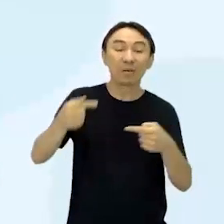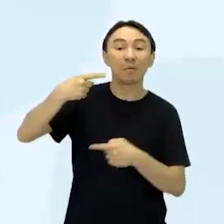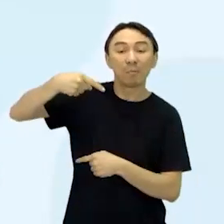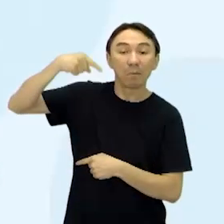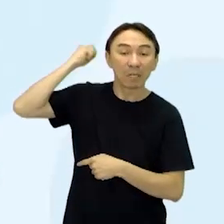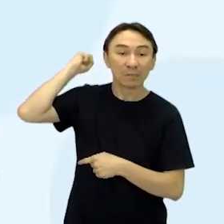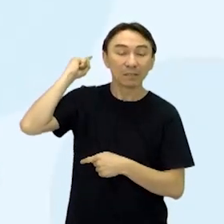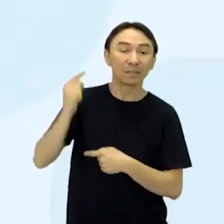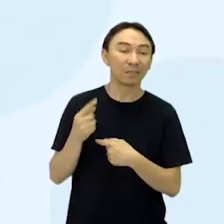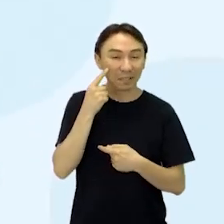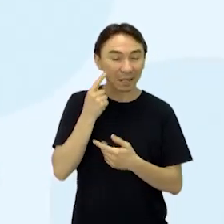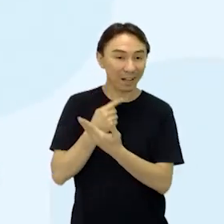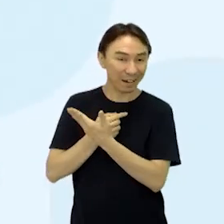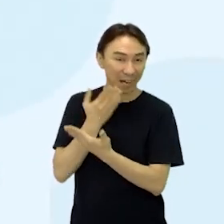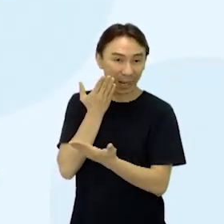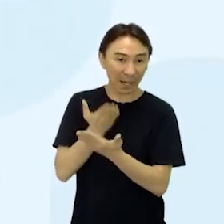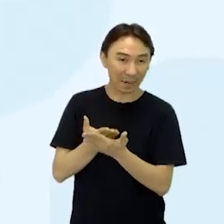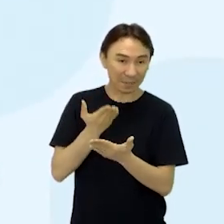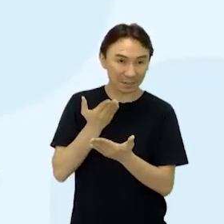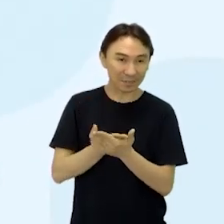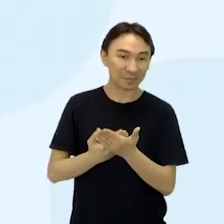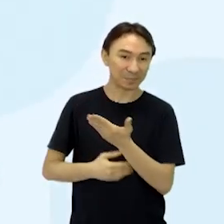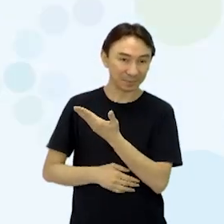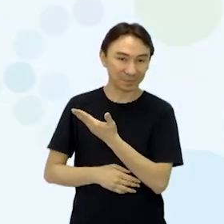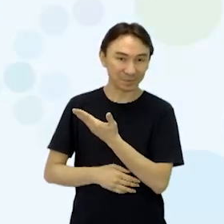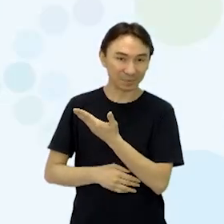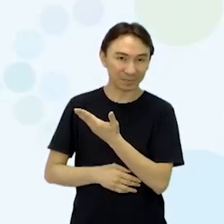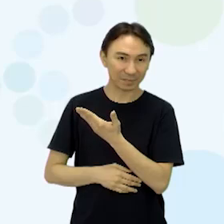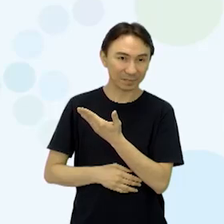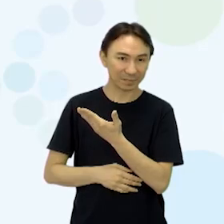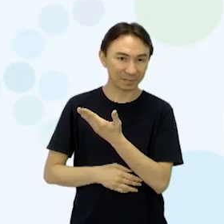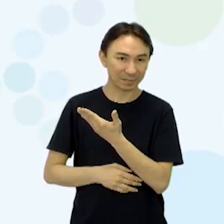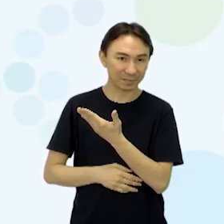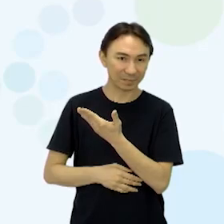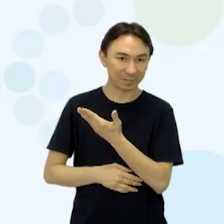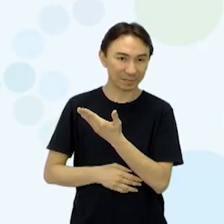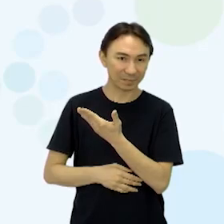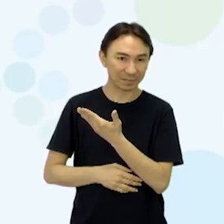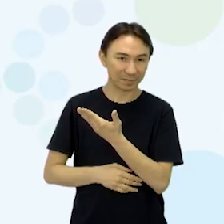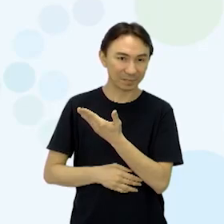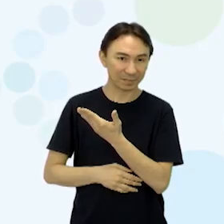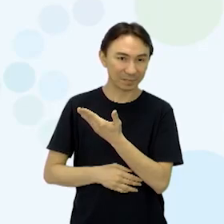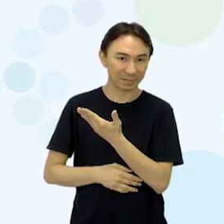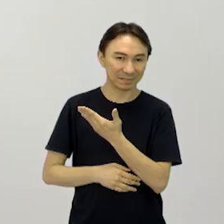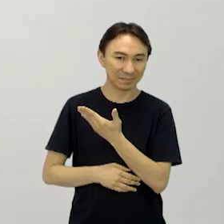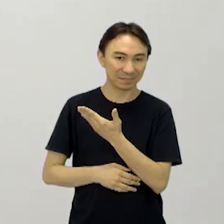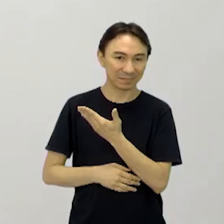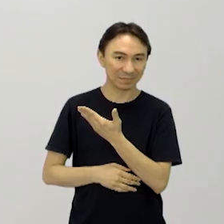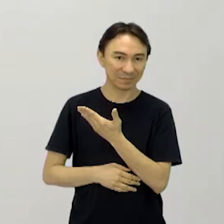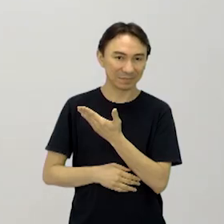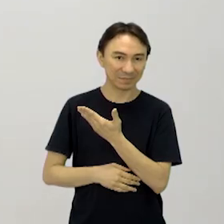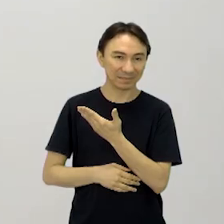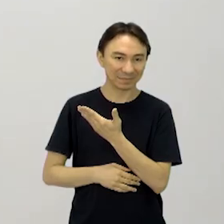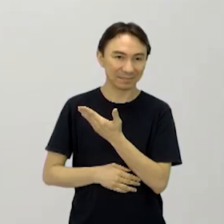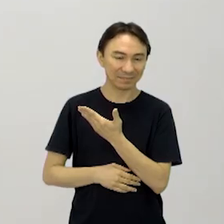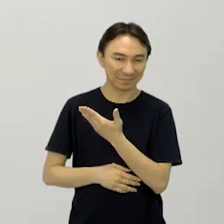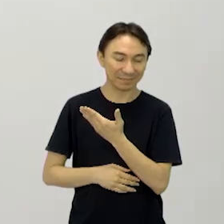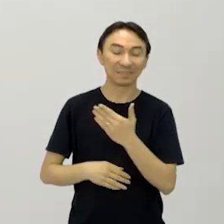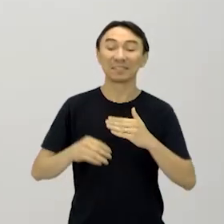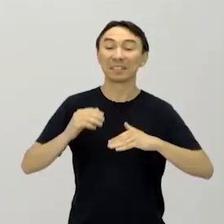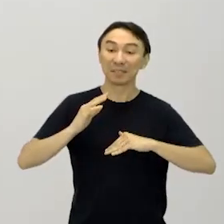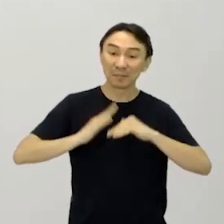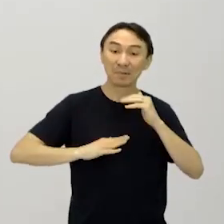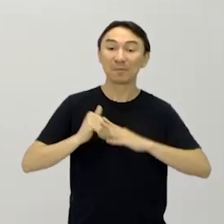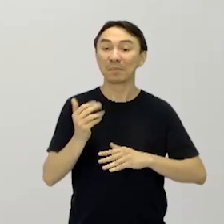tá aí a nossa habilidade. É a habilidade 8. Opa, é a habilidade... O que eu fiz aqui? Habilidade 10